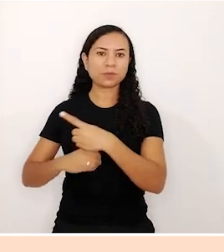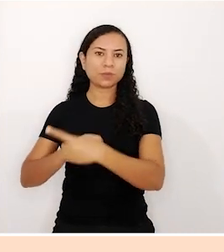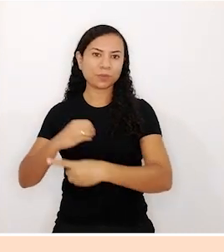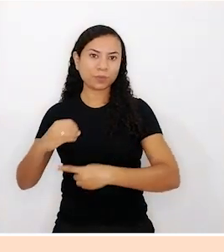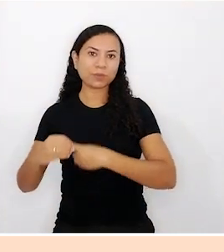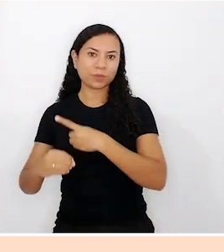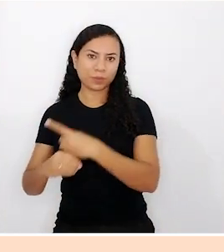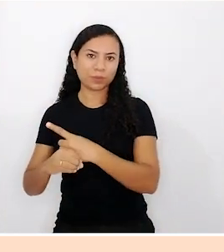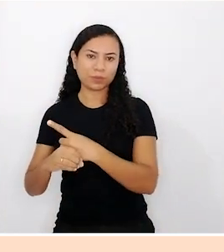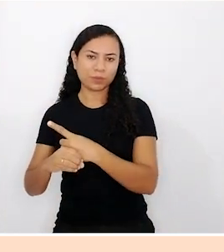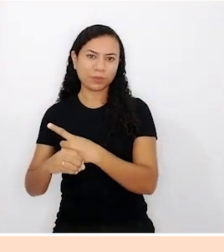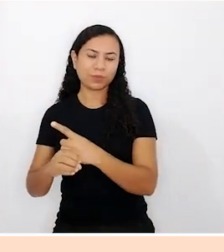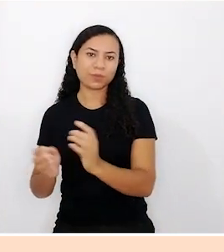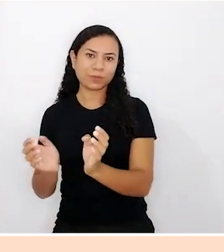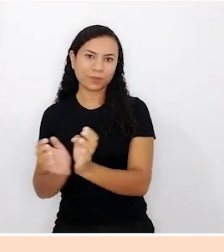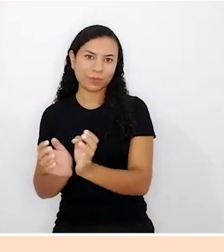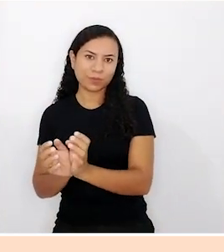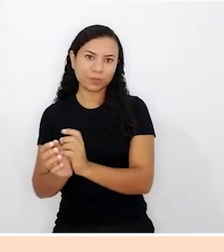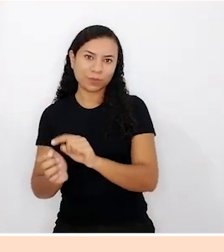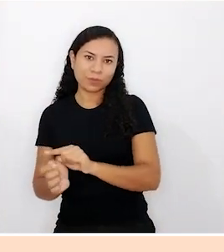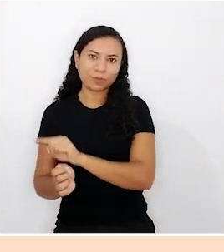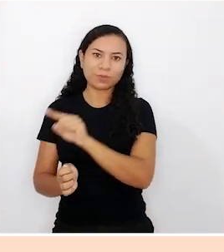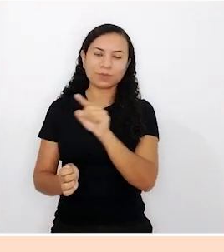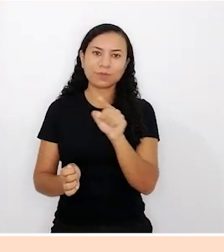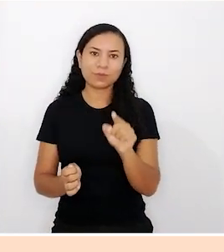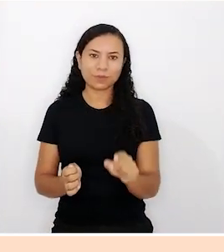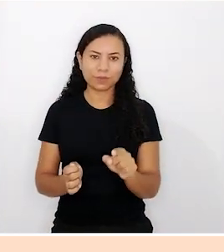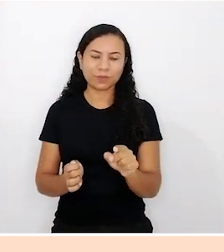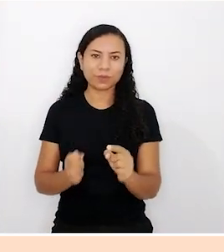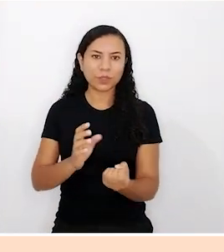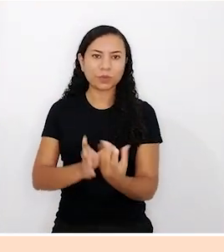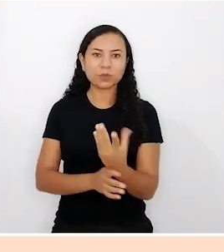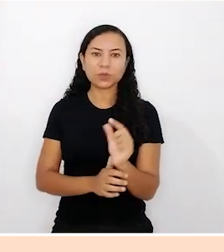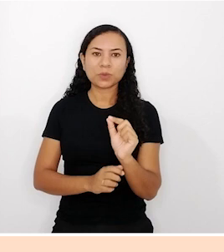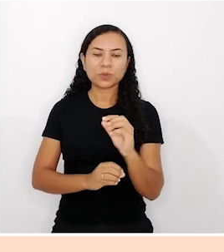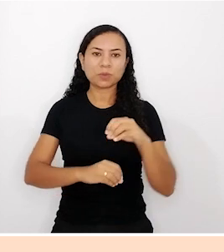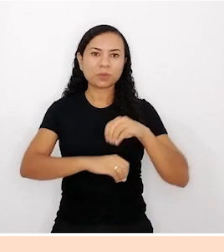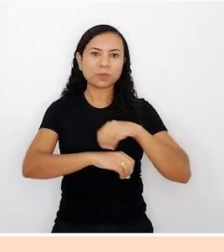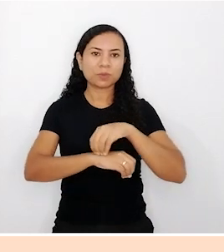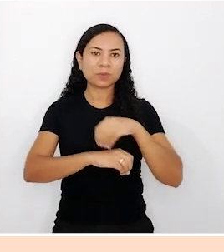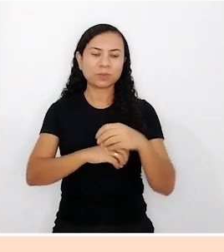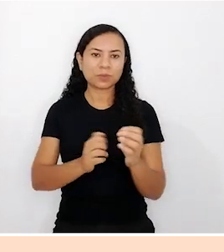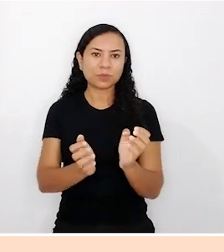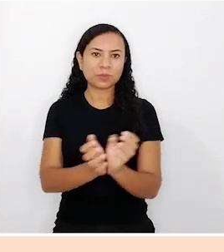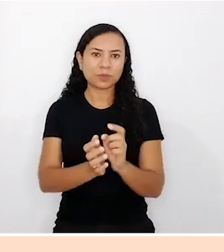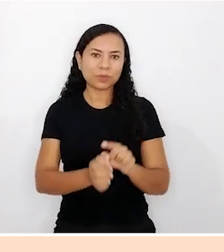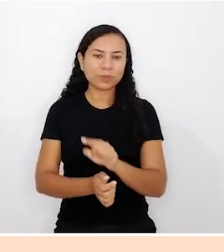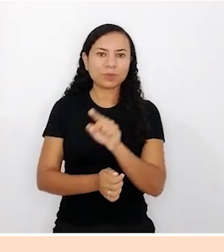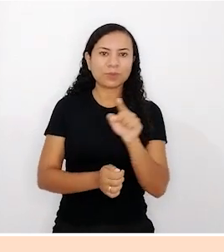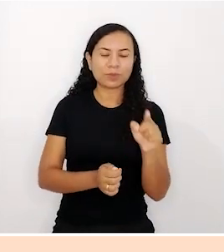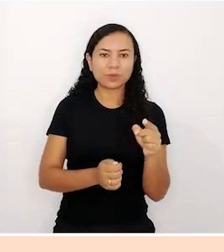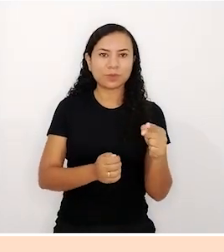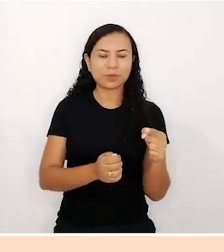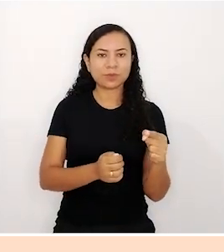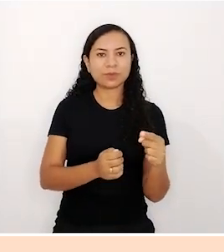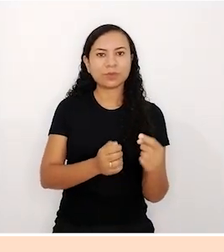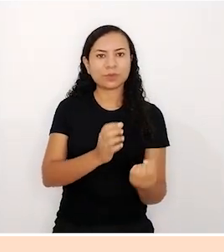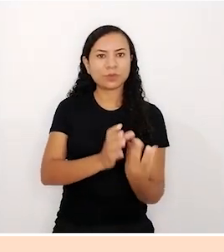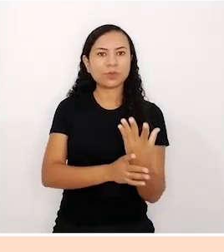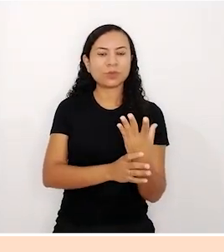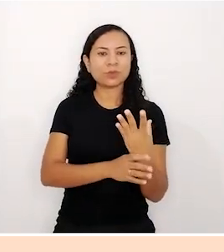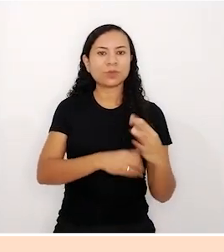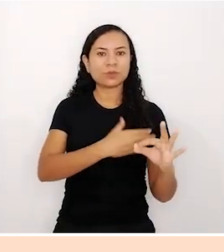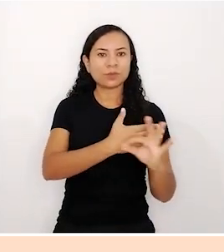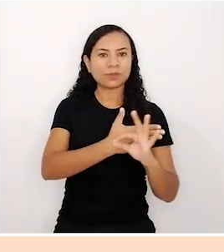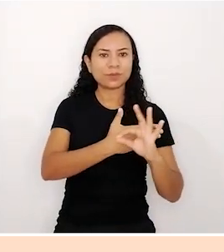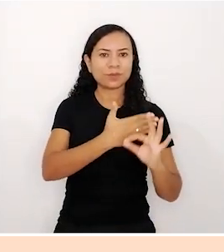somos formados por átomos. Os átomos formam as moléculas, moléculas se juntam e formam as